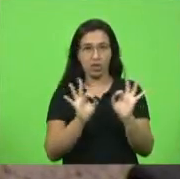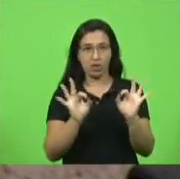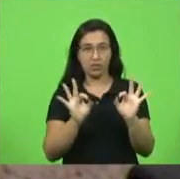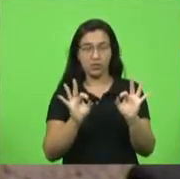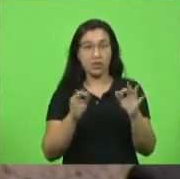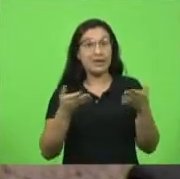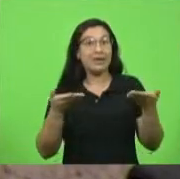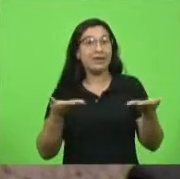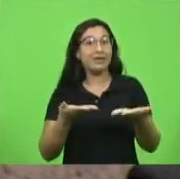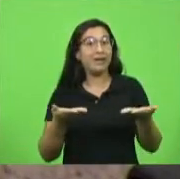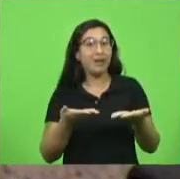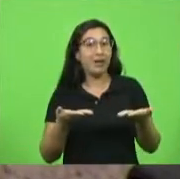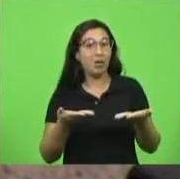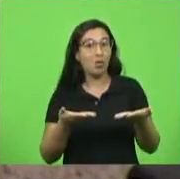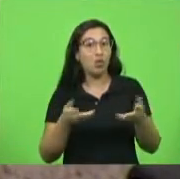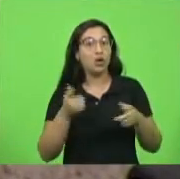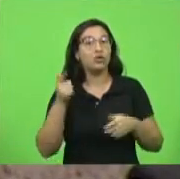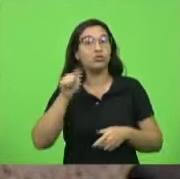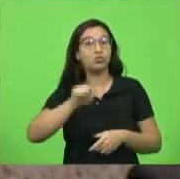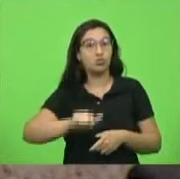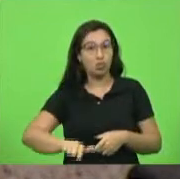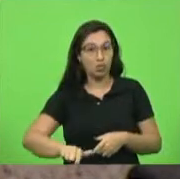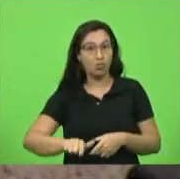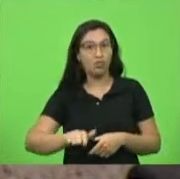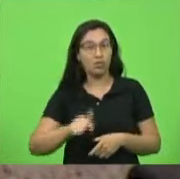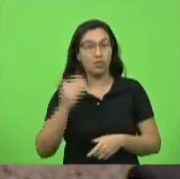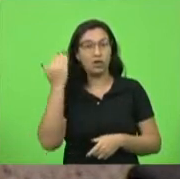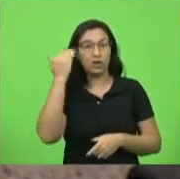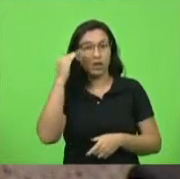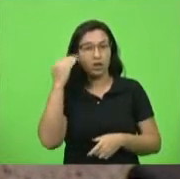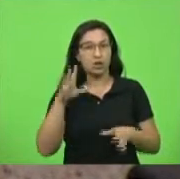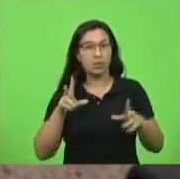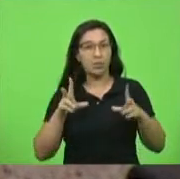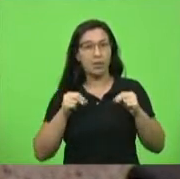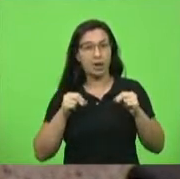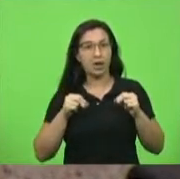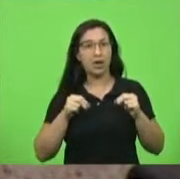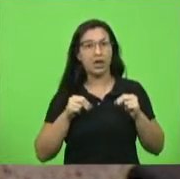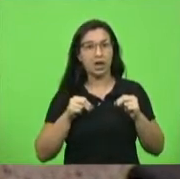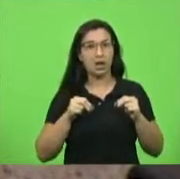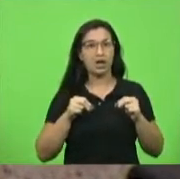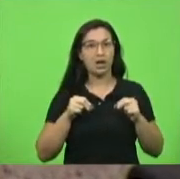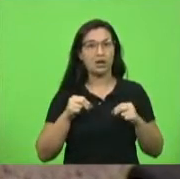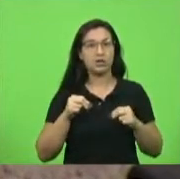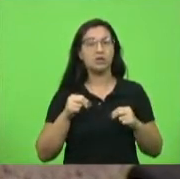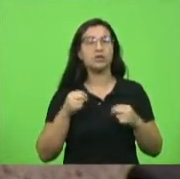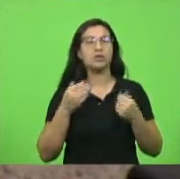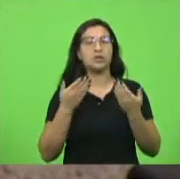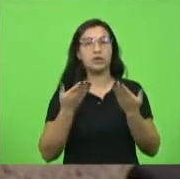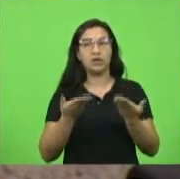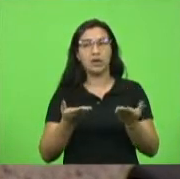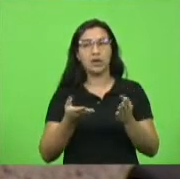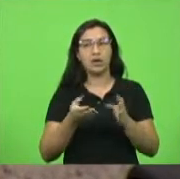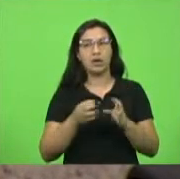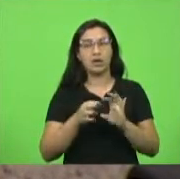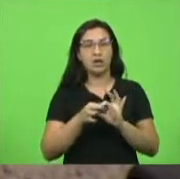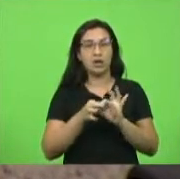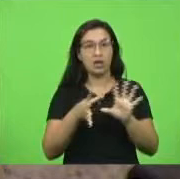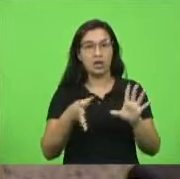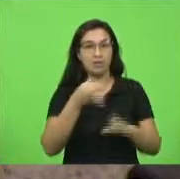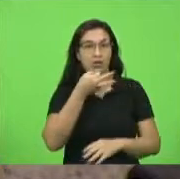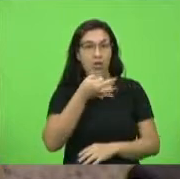agora, com a mesma coerência que merece um princípio universal como a liberdade de expressão,